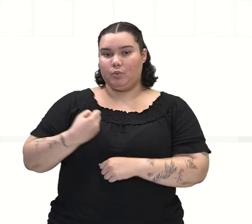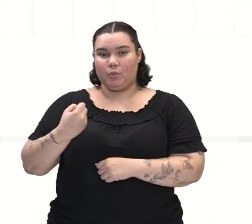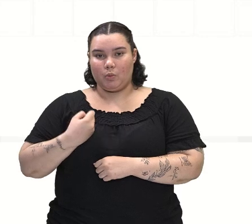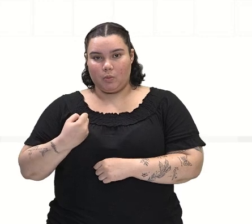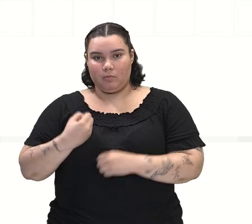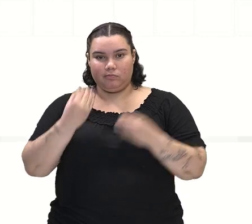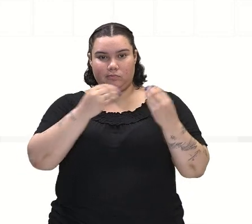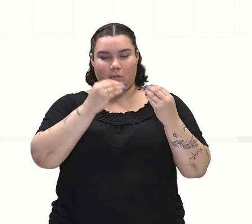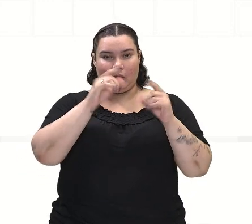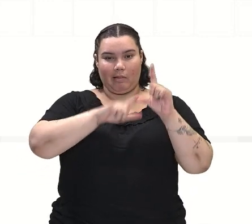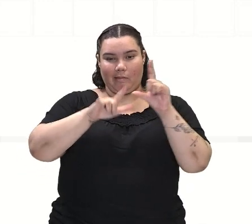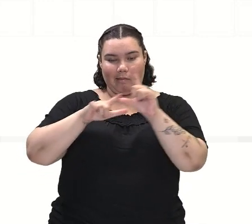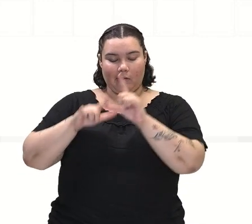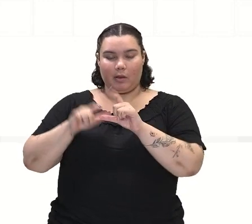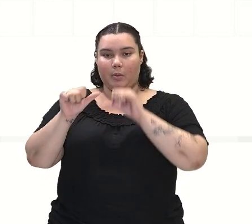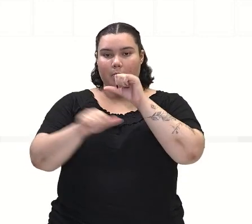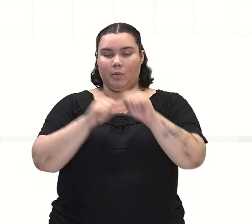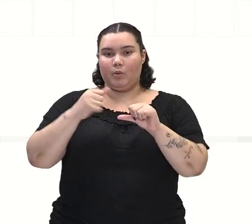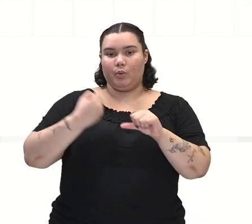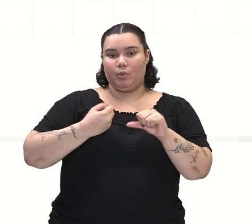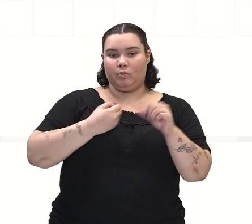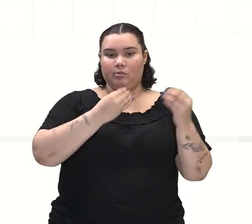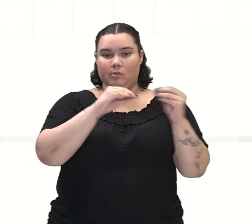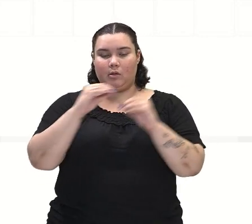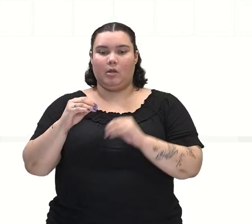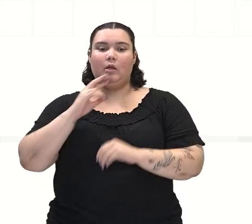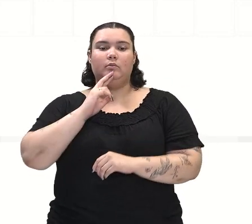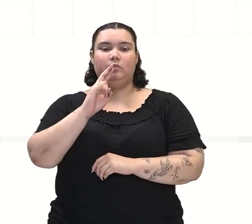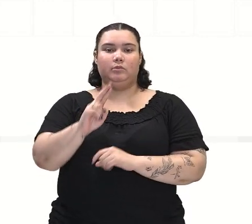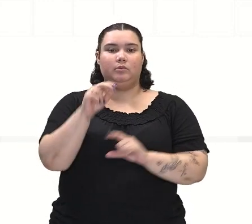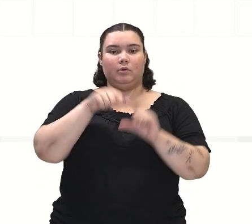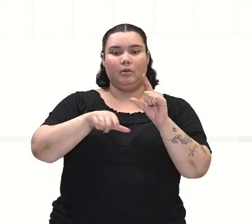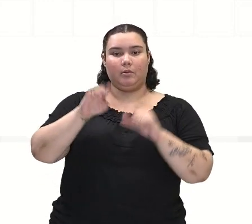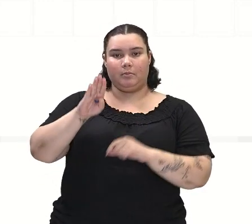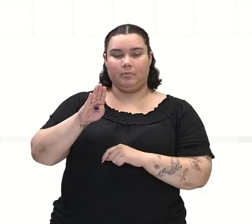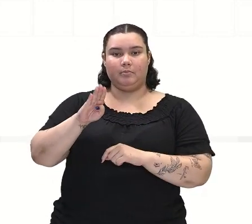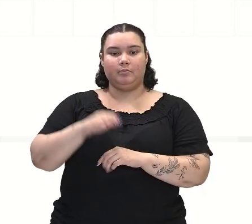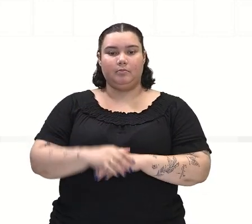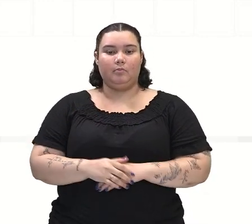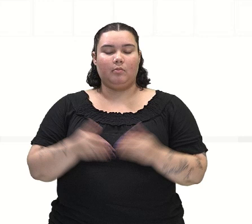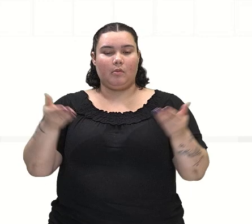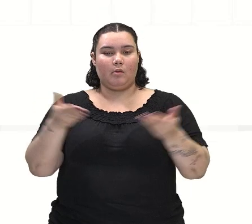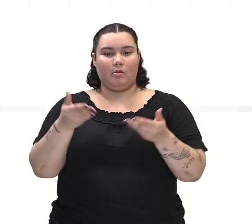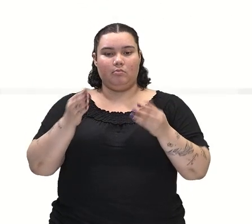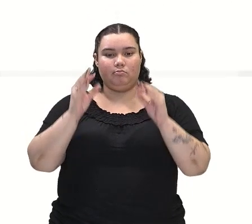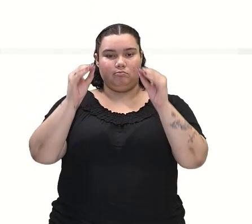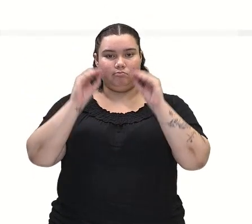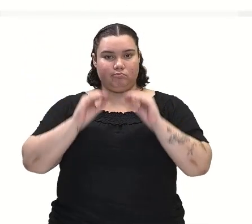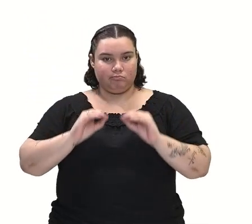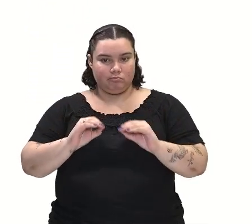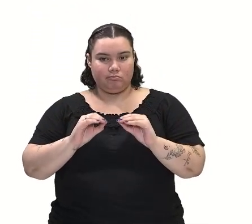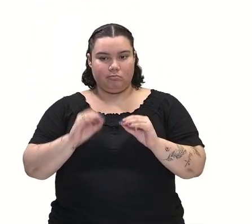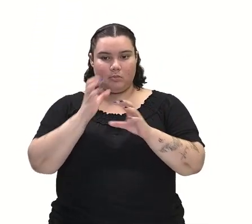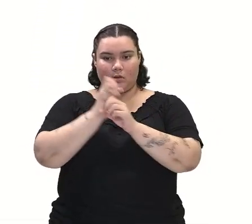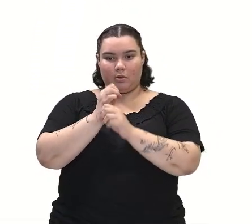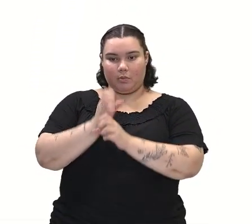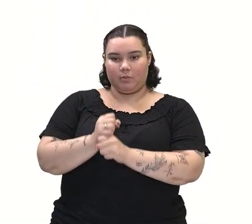aí, já vai ser o resultado dessa letra B, né? Então, vamos colocar aqui mais para baixo,